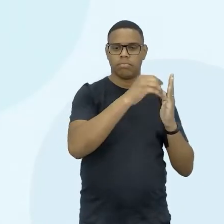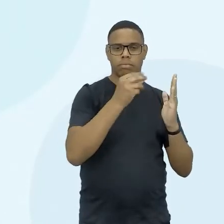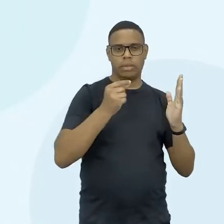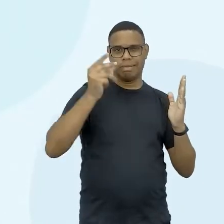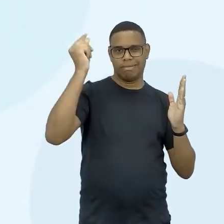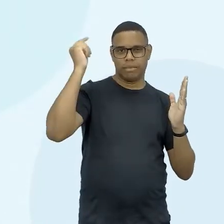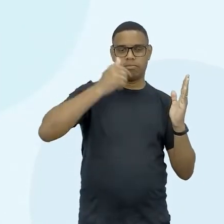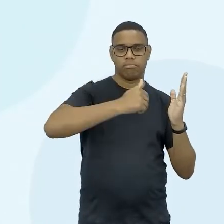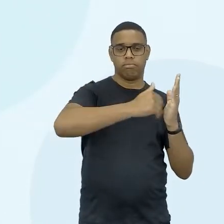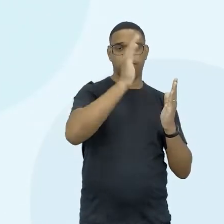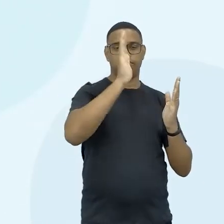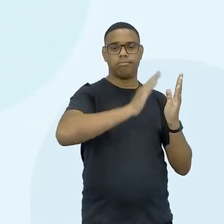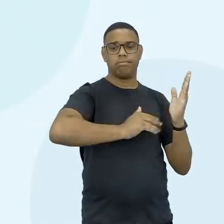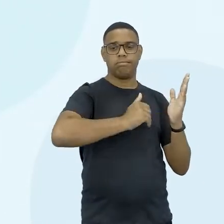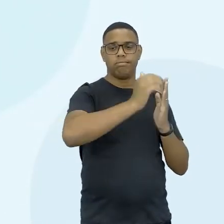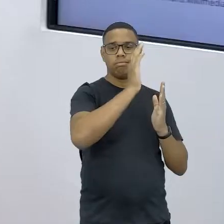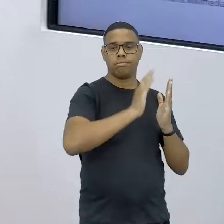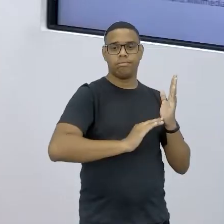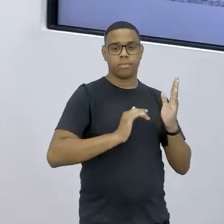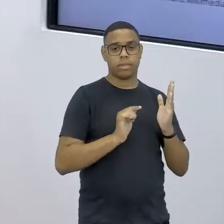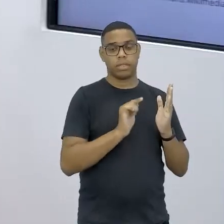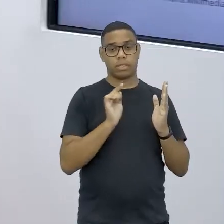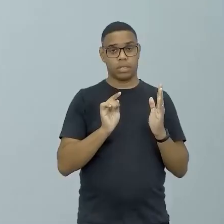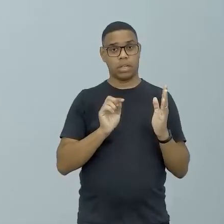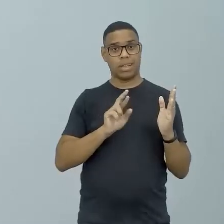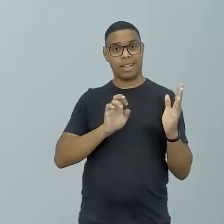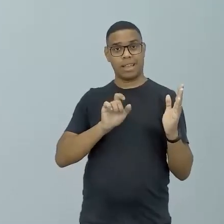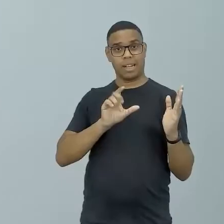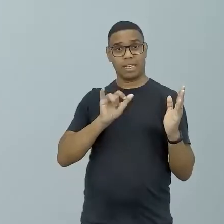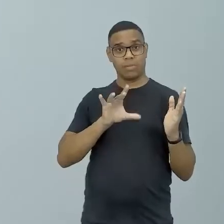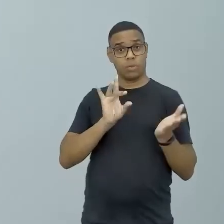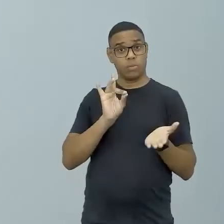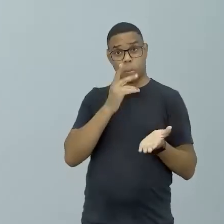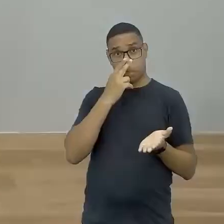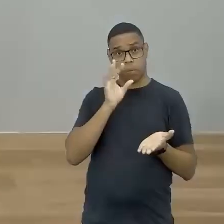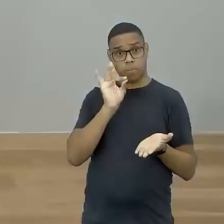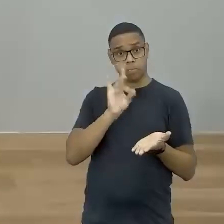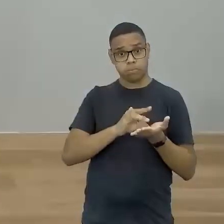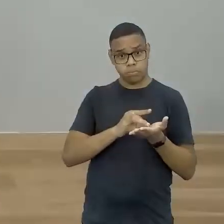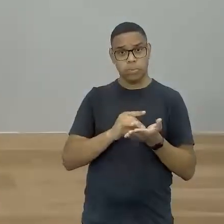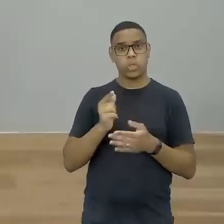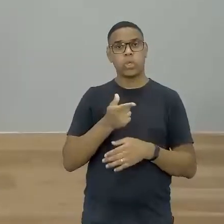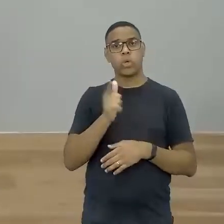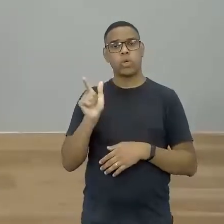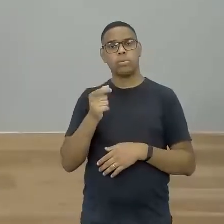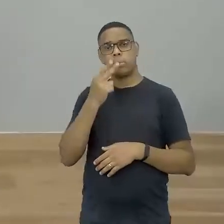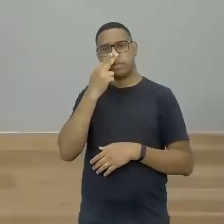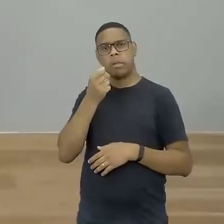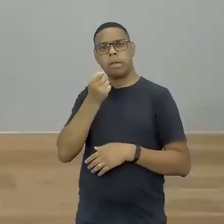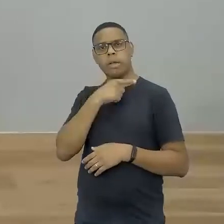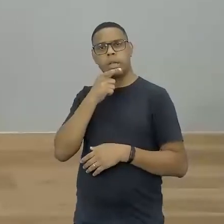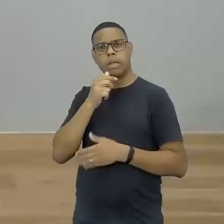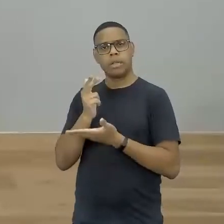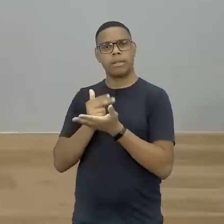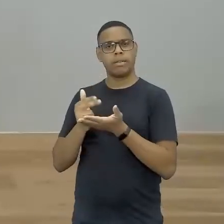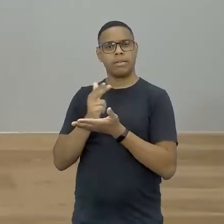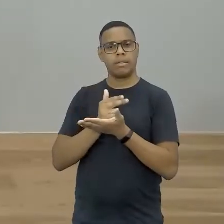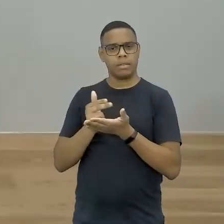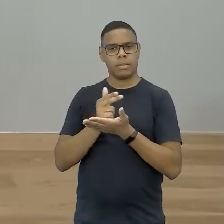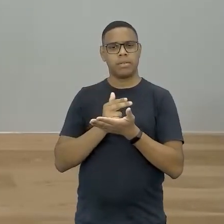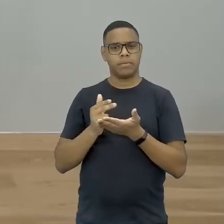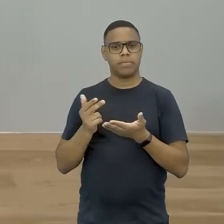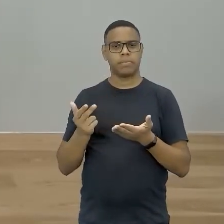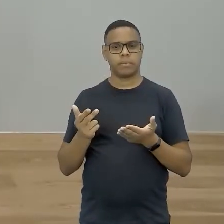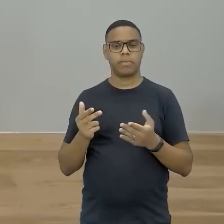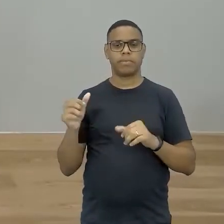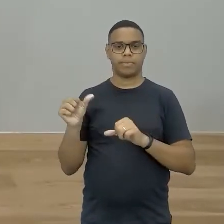tem um grande aspecto de realismo. E aqui tem um aspecto mais cartunesco. Esse tipo de mudança na hora